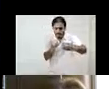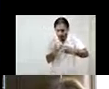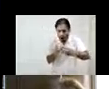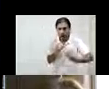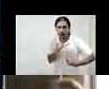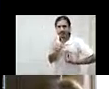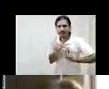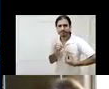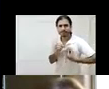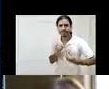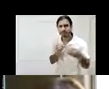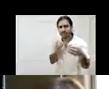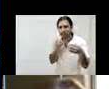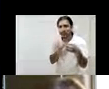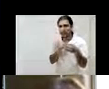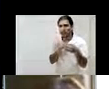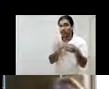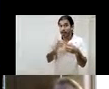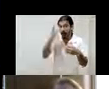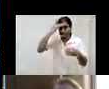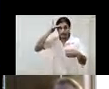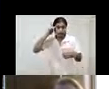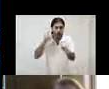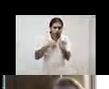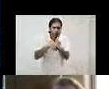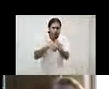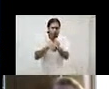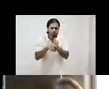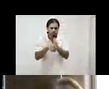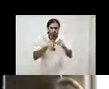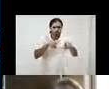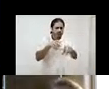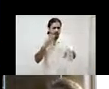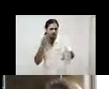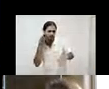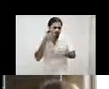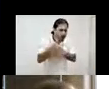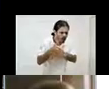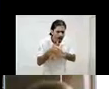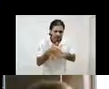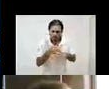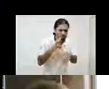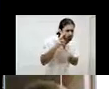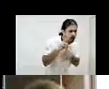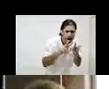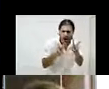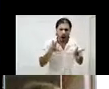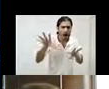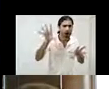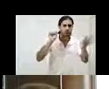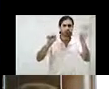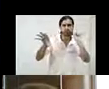sujeito, o pesquisador está em campo ouvindo o tempo todo os sujeitos. Pode passar?